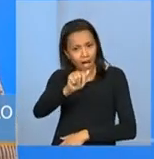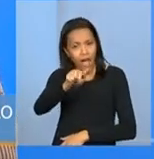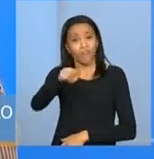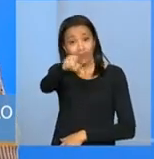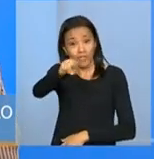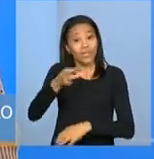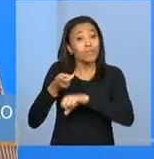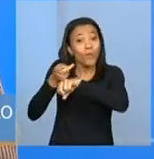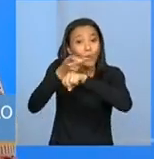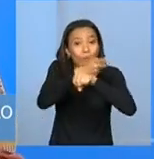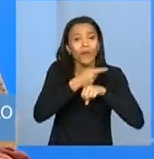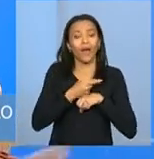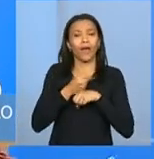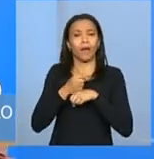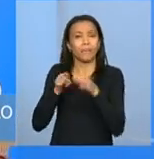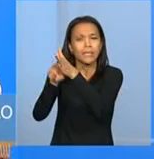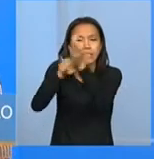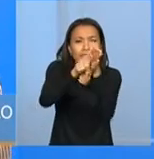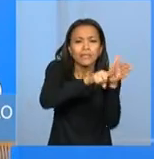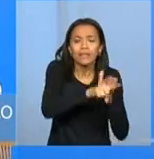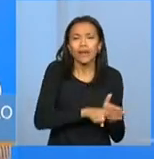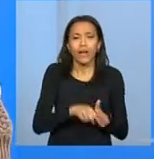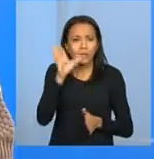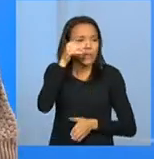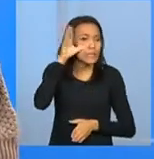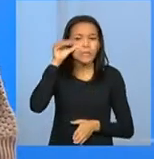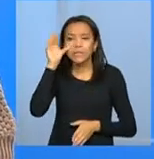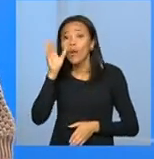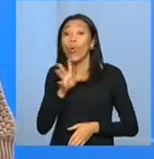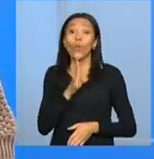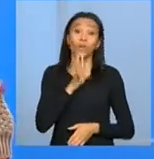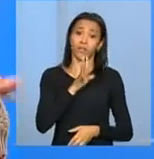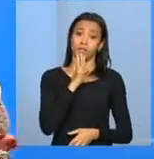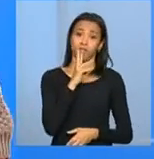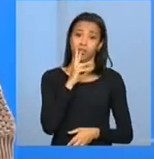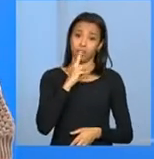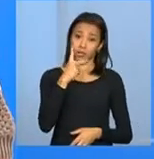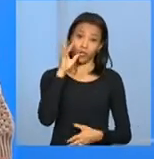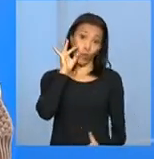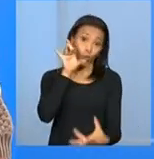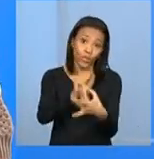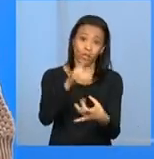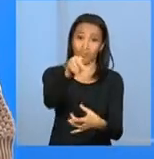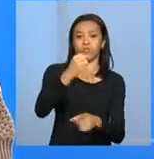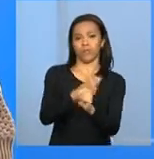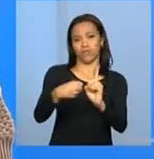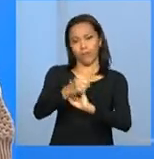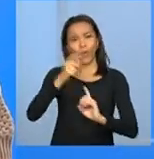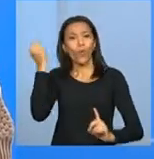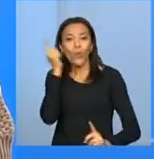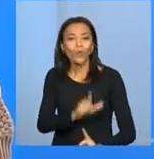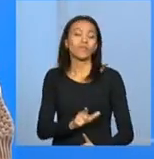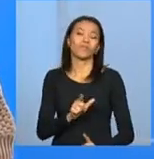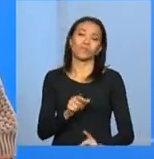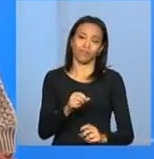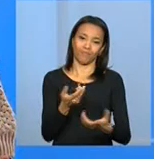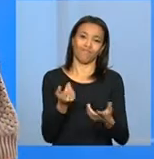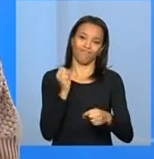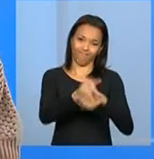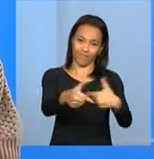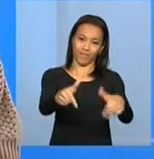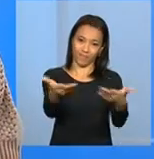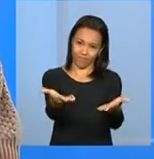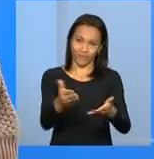procurar, pesquisar, conhecer a sua sociedade, a sua realidade, para conseguir realmente se encaixar no mercado de trabalho.